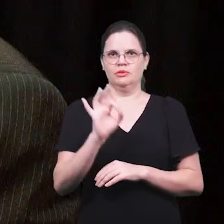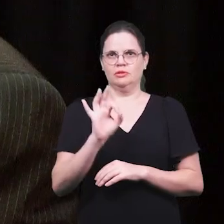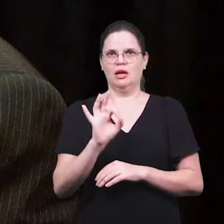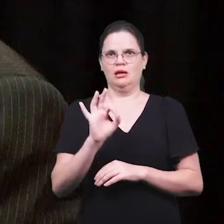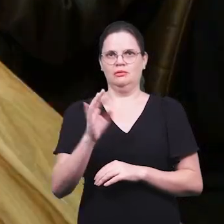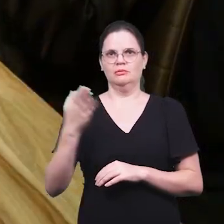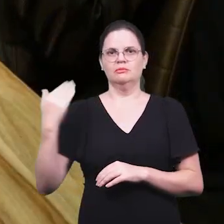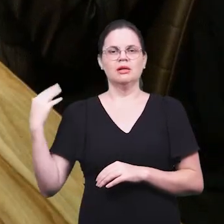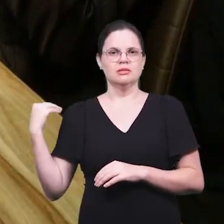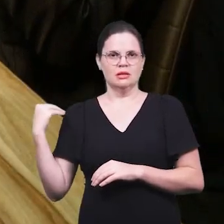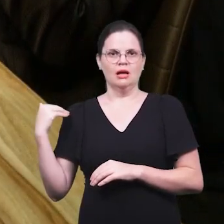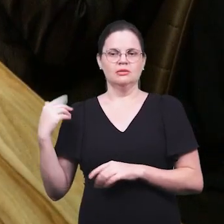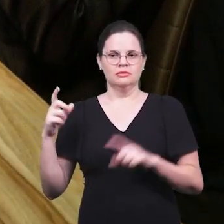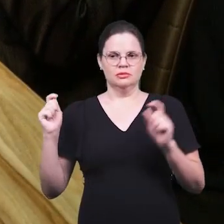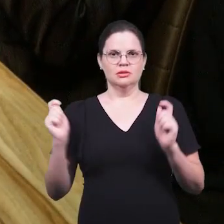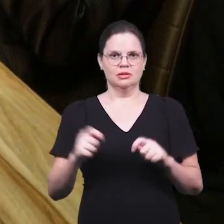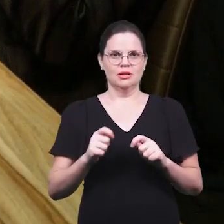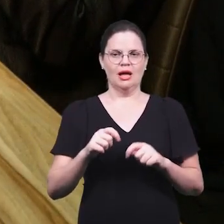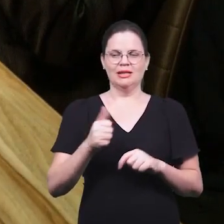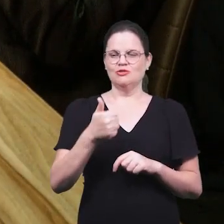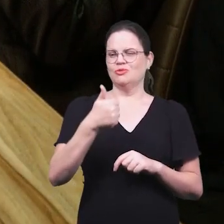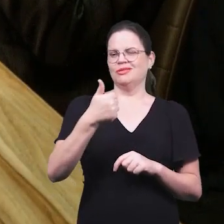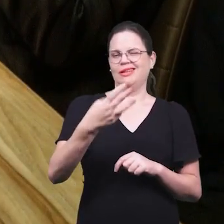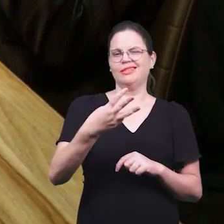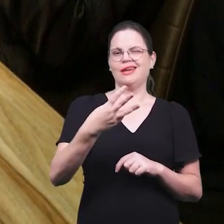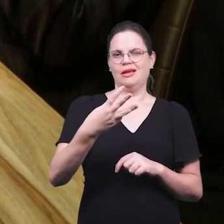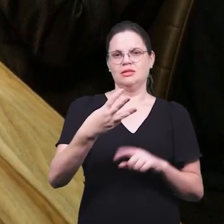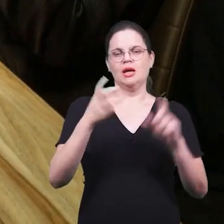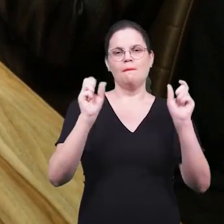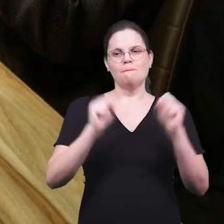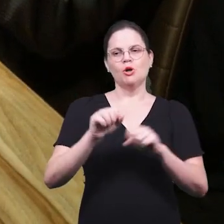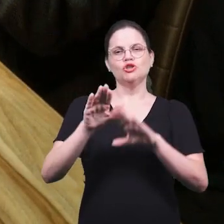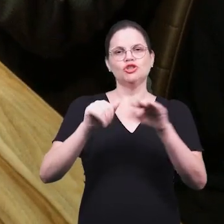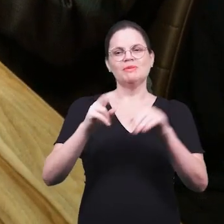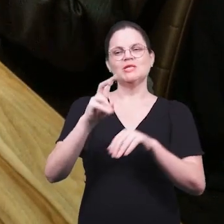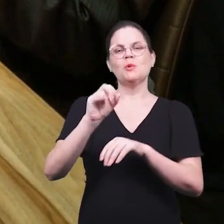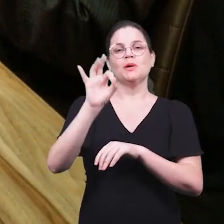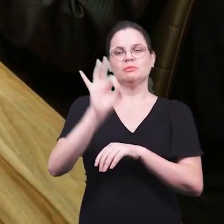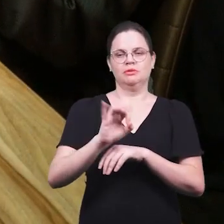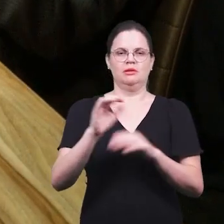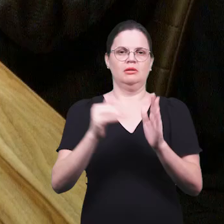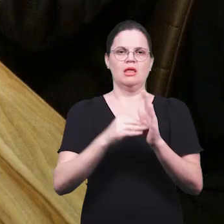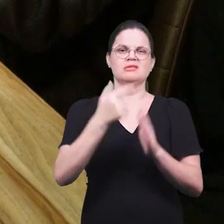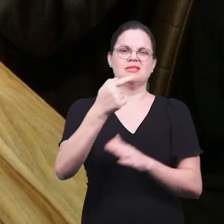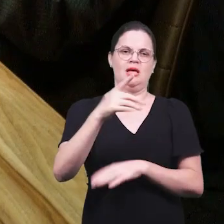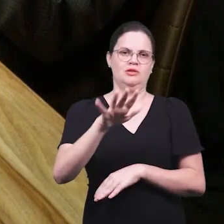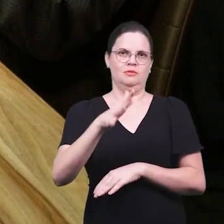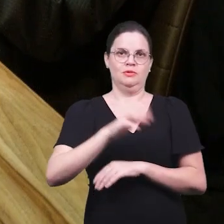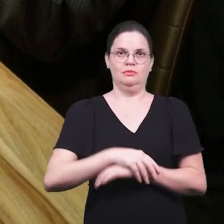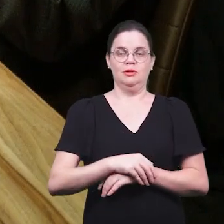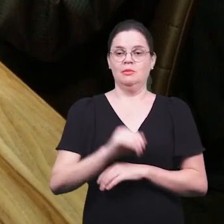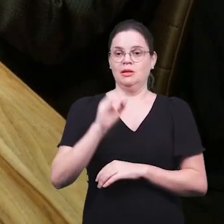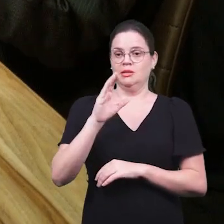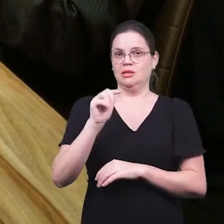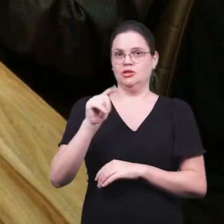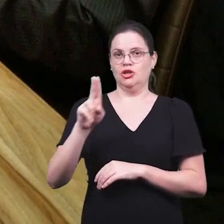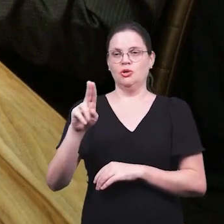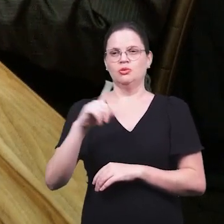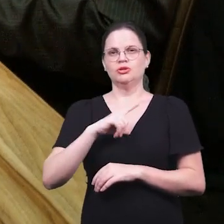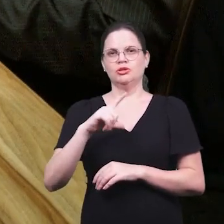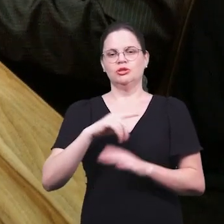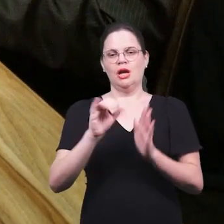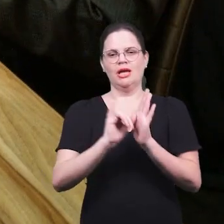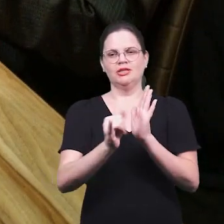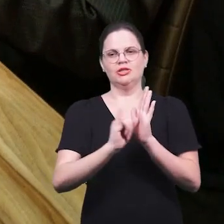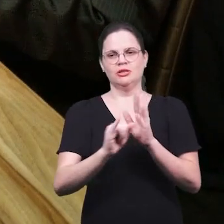50% das vagas que haviam sido previstas no edital anterior. Só que o edital da CGU era um edital com